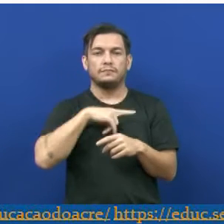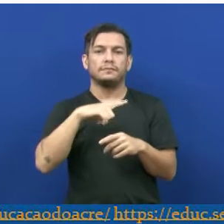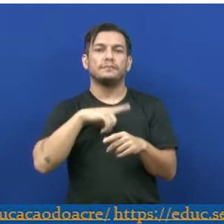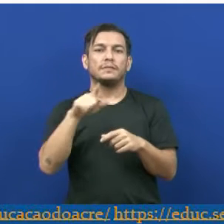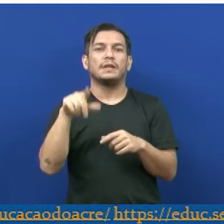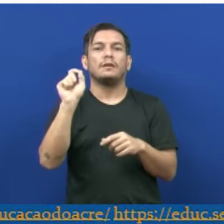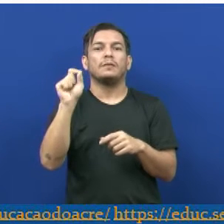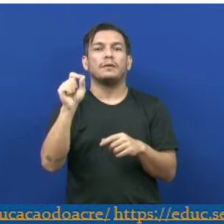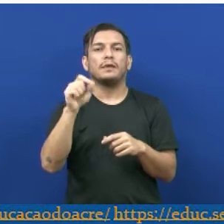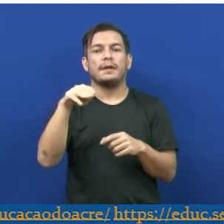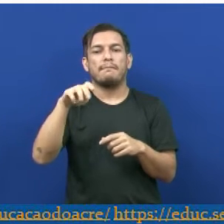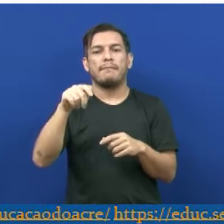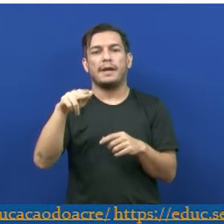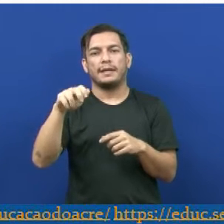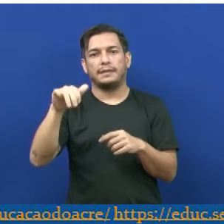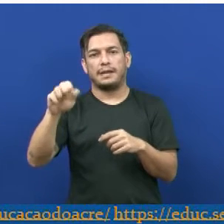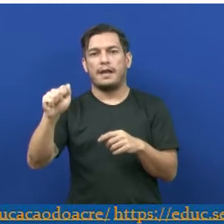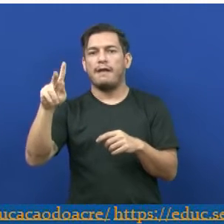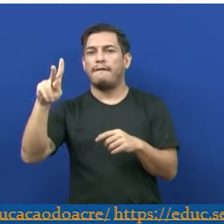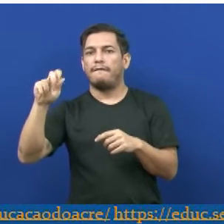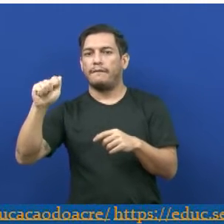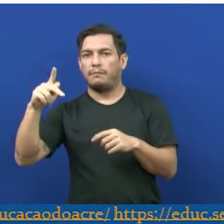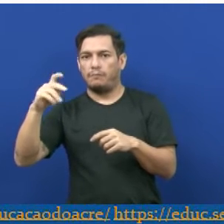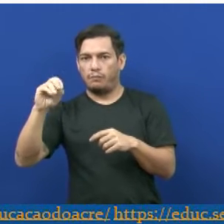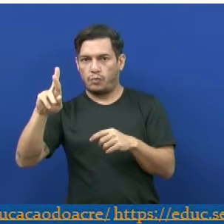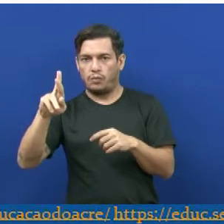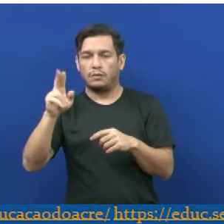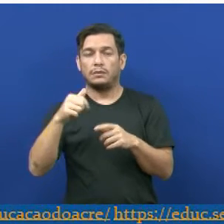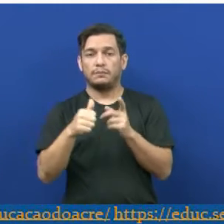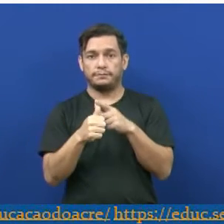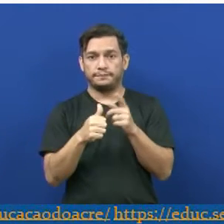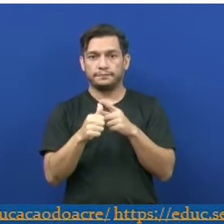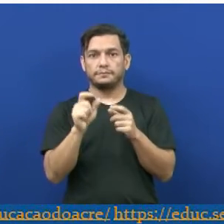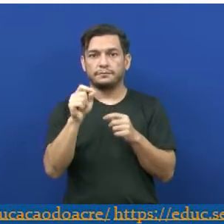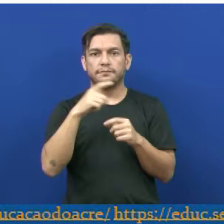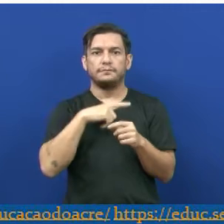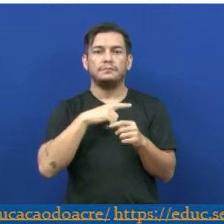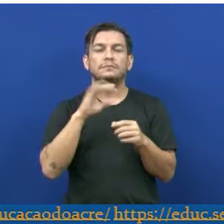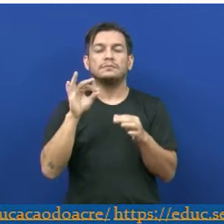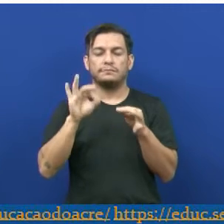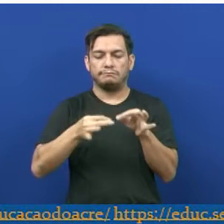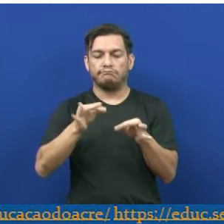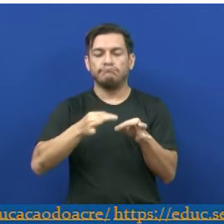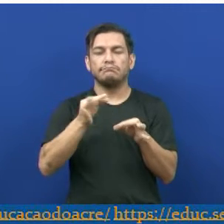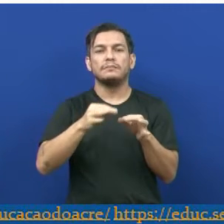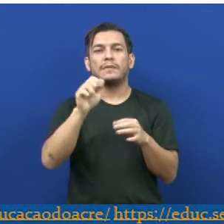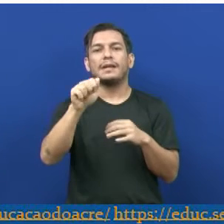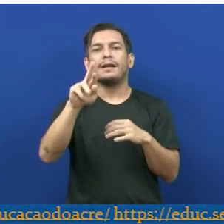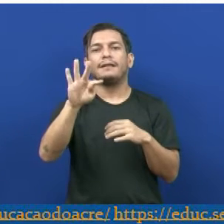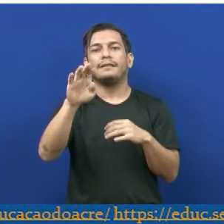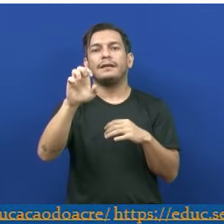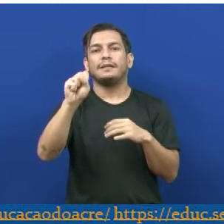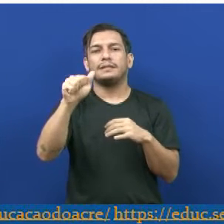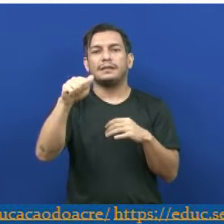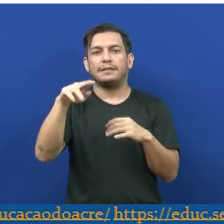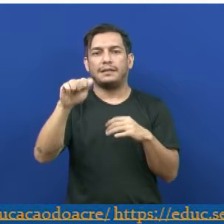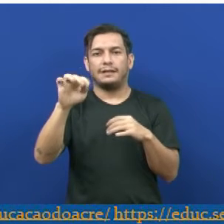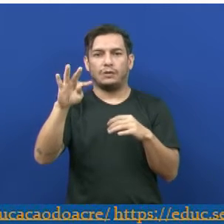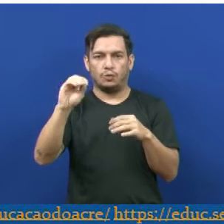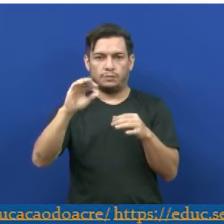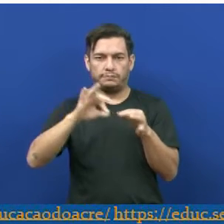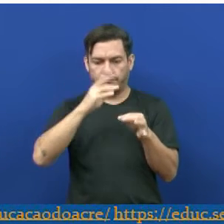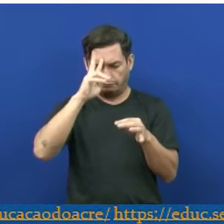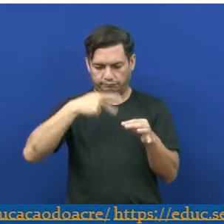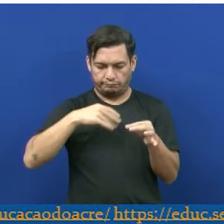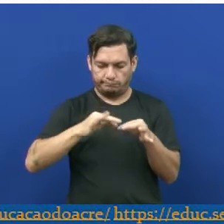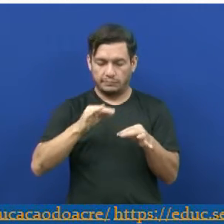tivemos, que é a máquina a vapor. Cabe salientar o seguinte: primeiro processo, nós tínhamos o artesanato, que são produtos que são feitos manualmente.